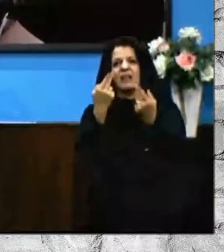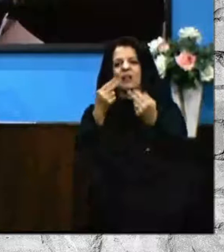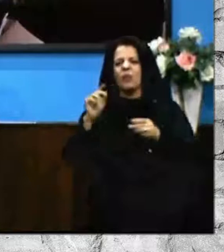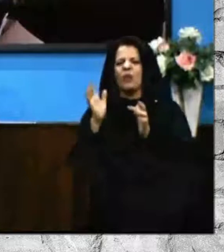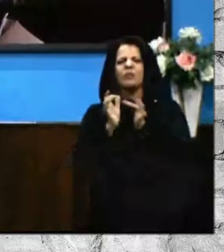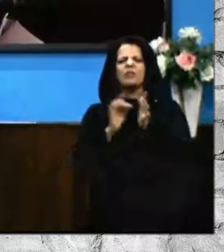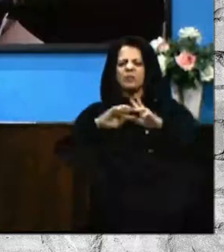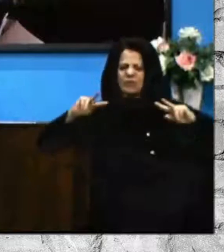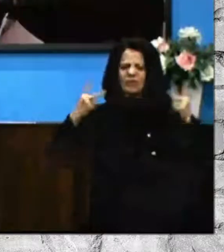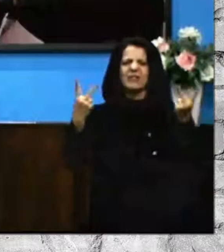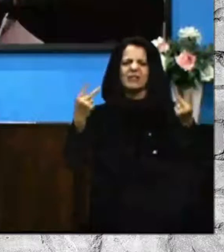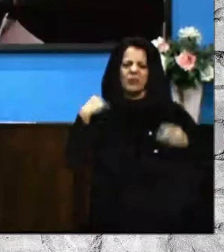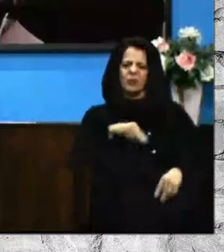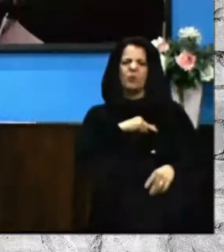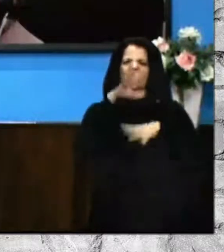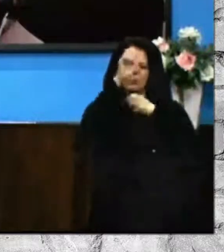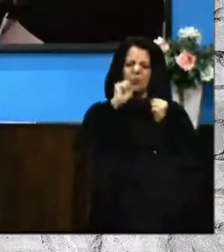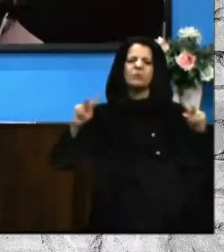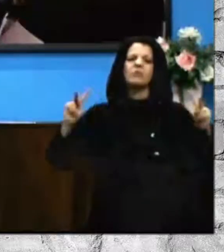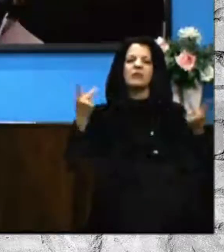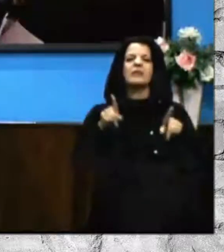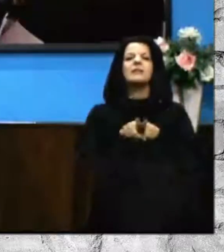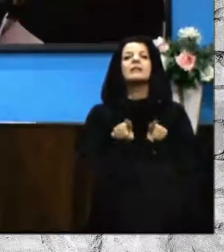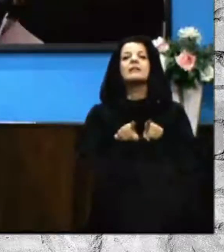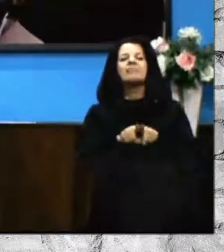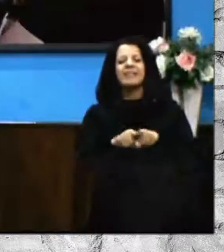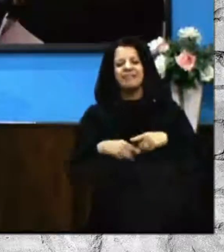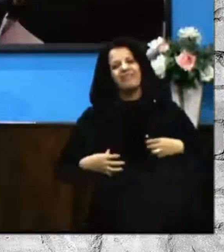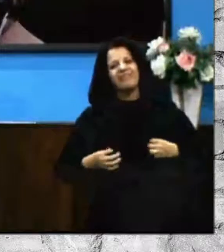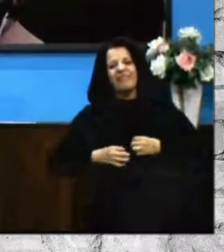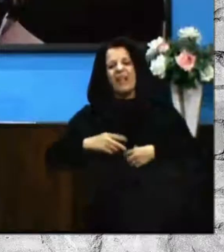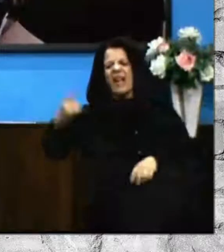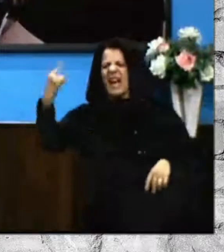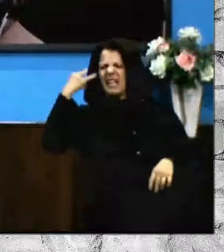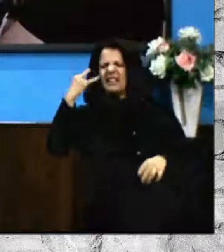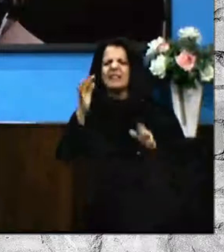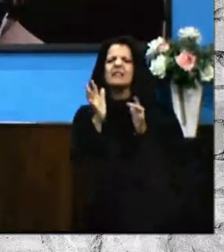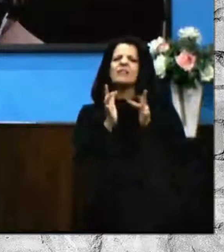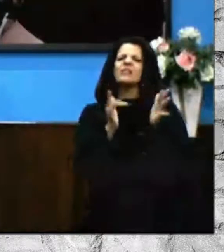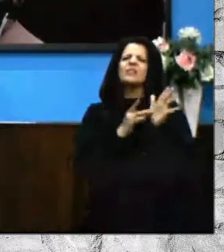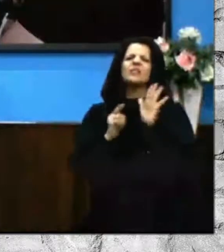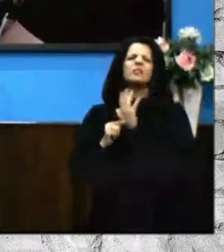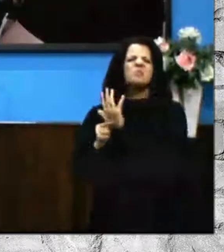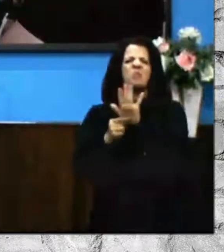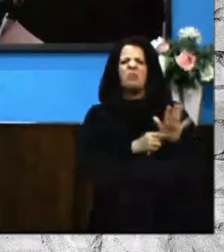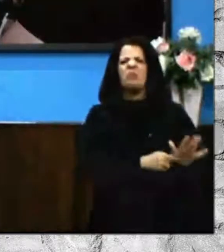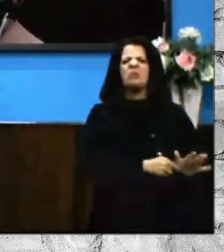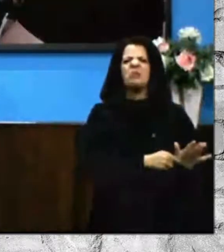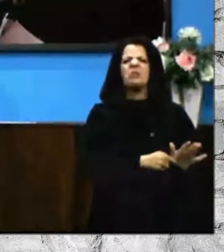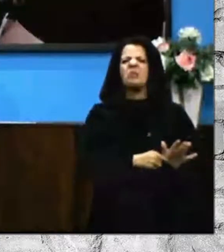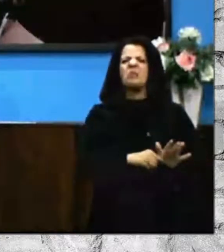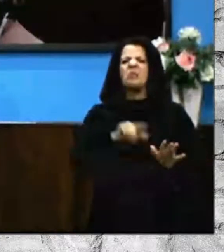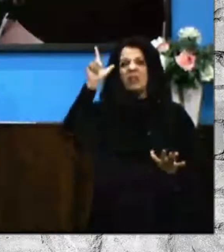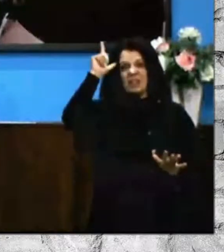venceu, nós podemos vencer também. A tentação de Jesus tornou-se a revelação da derrota do diabo,